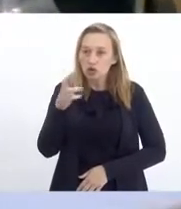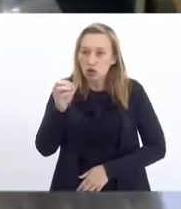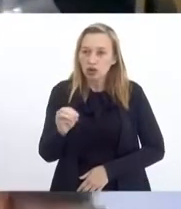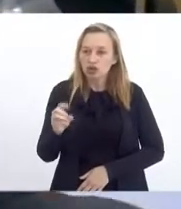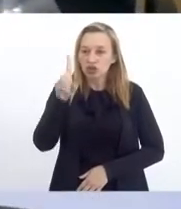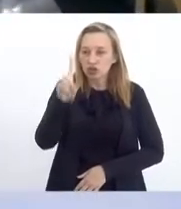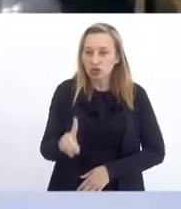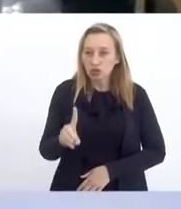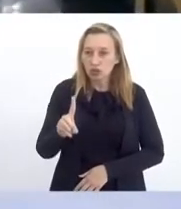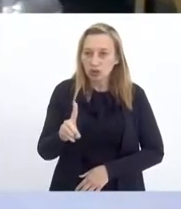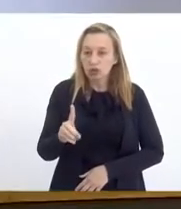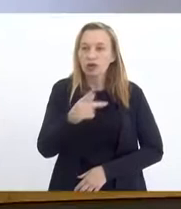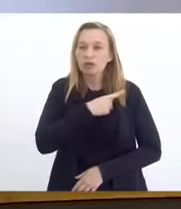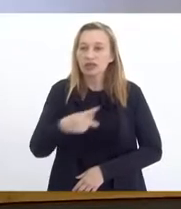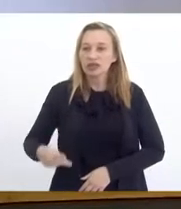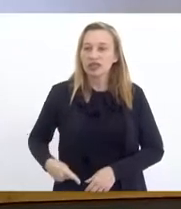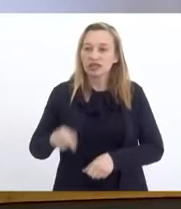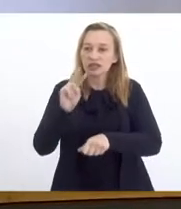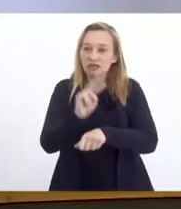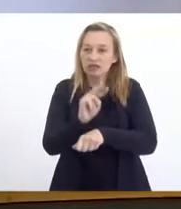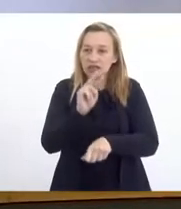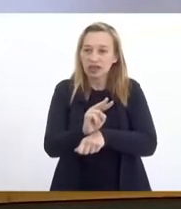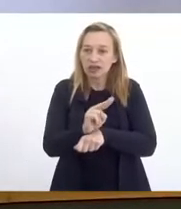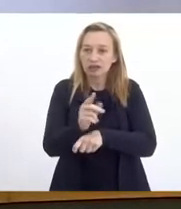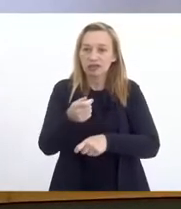diretor-presidente da Assessoria Fiscal da Alerji.